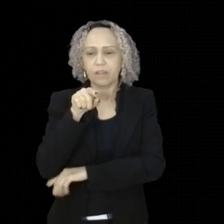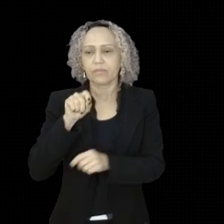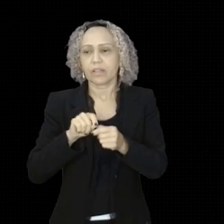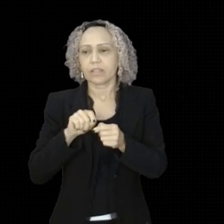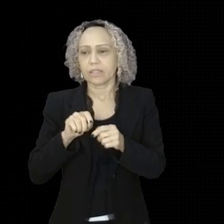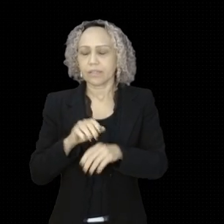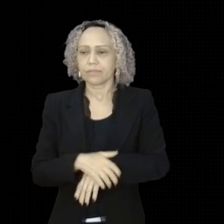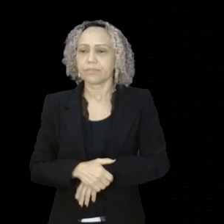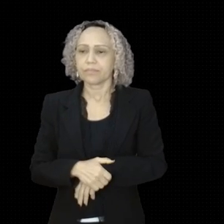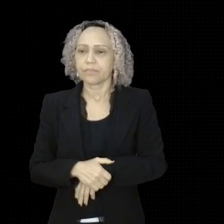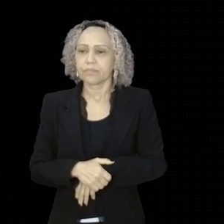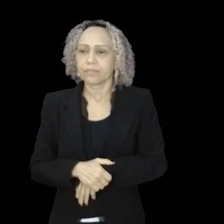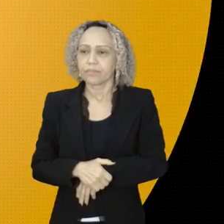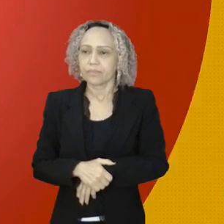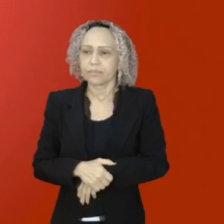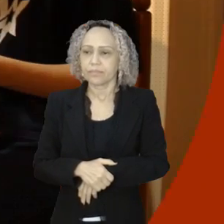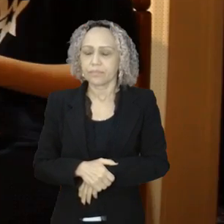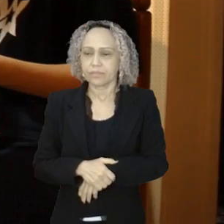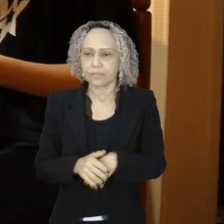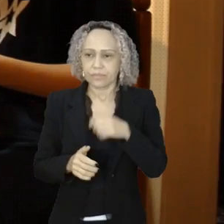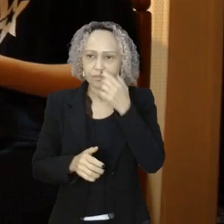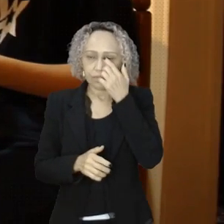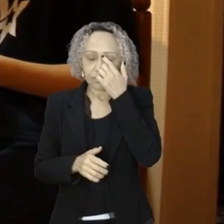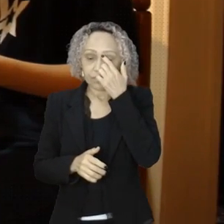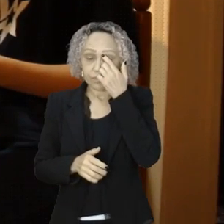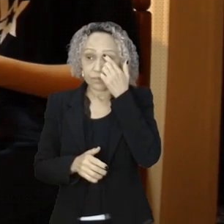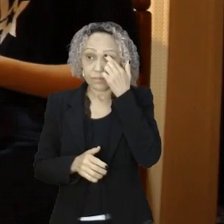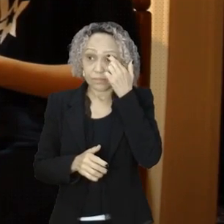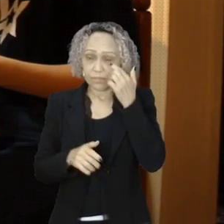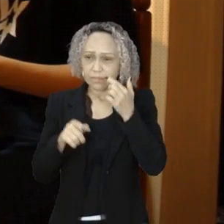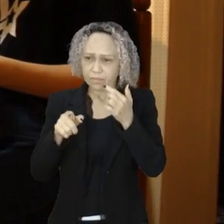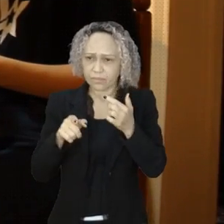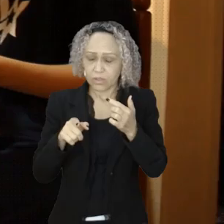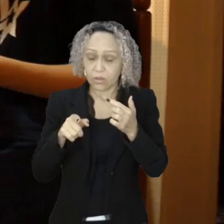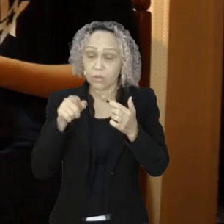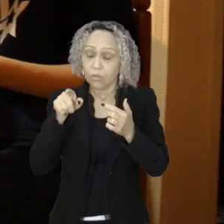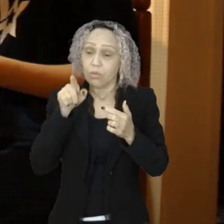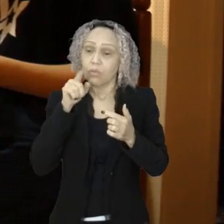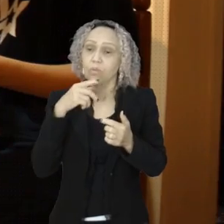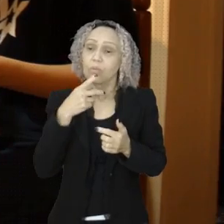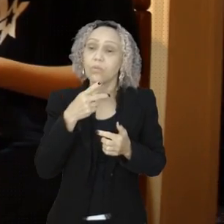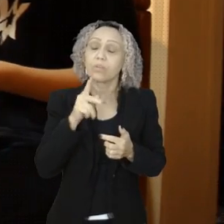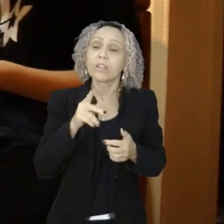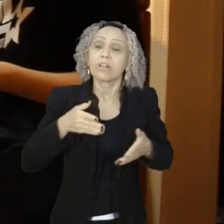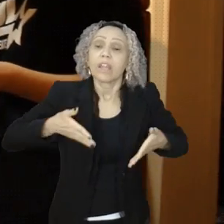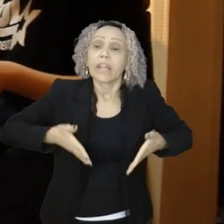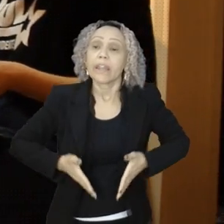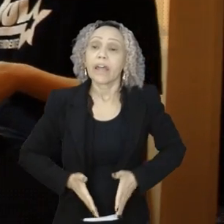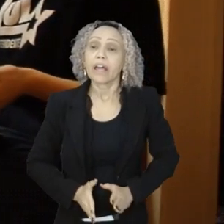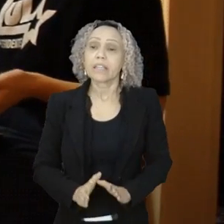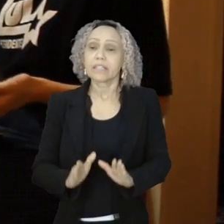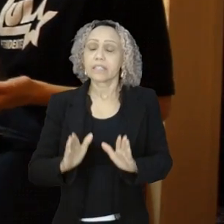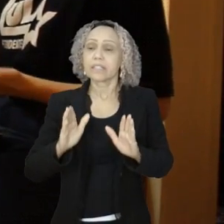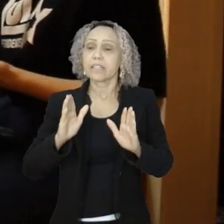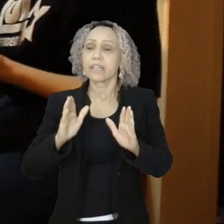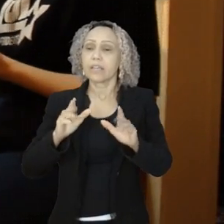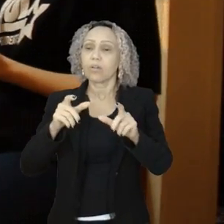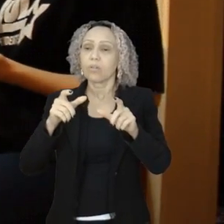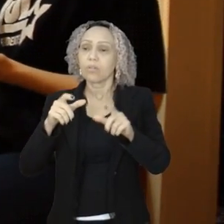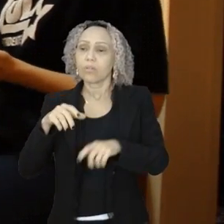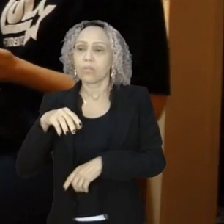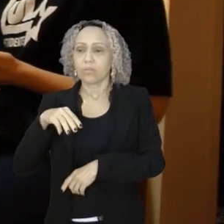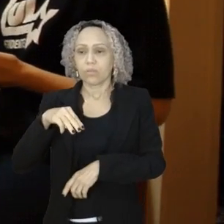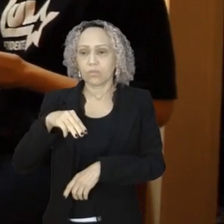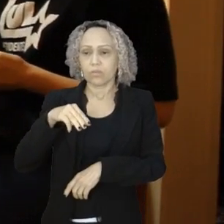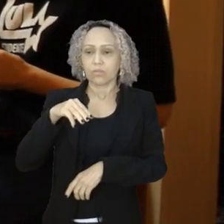Movimento estudantil. O senhor nasceu na Bossoroca, e aí durante a tua infância e adolescência, o